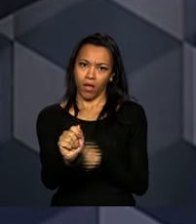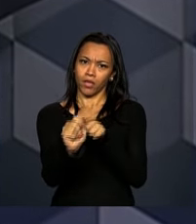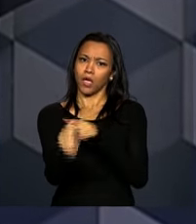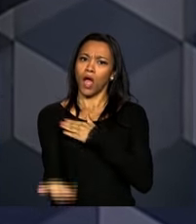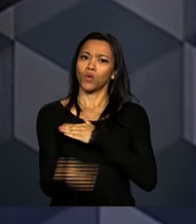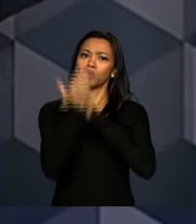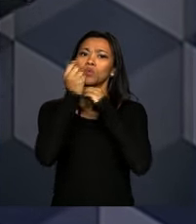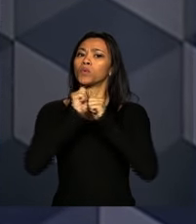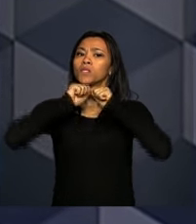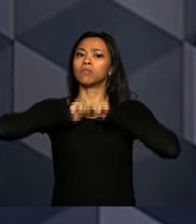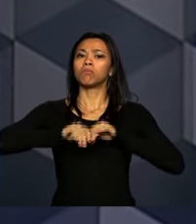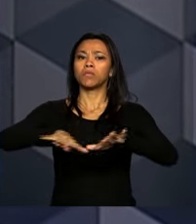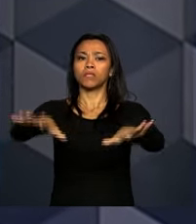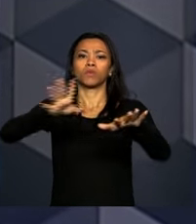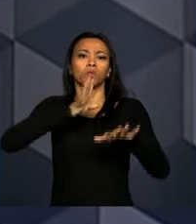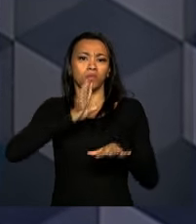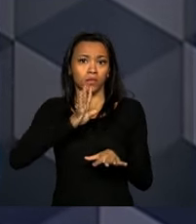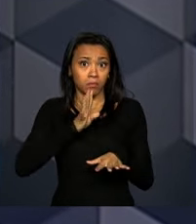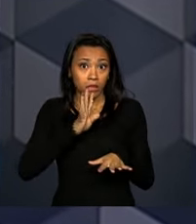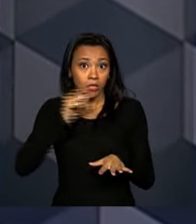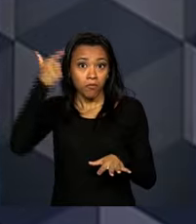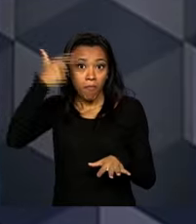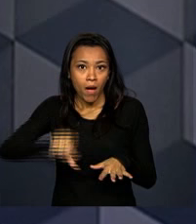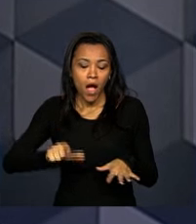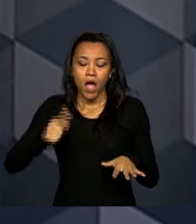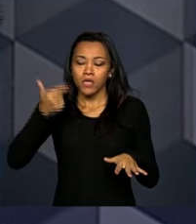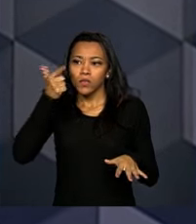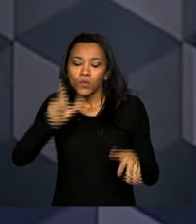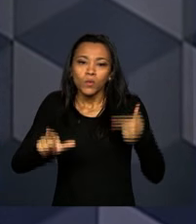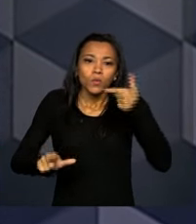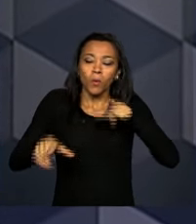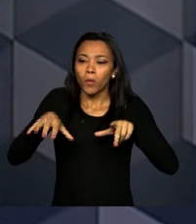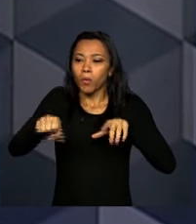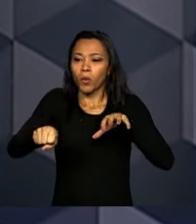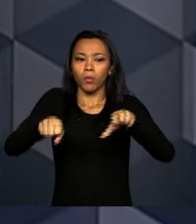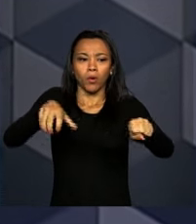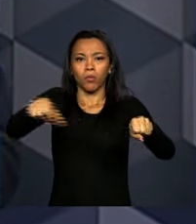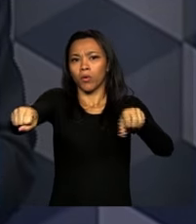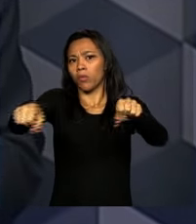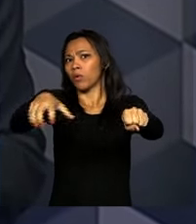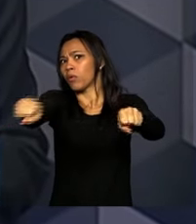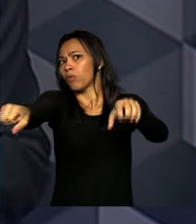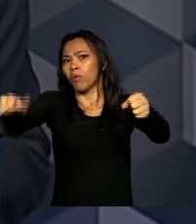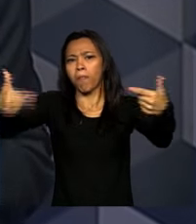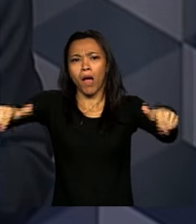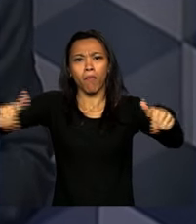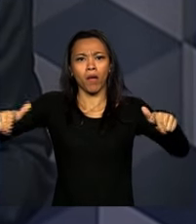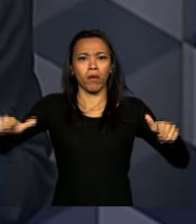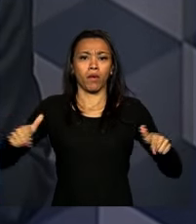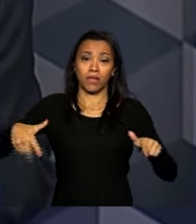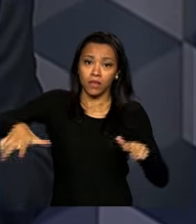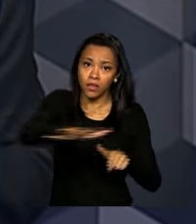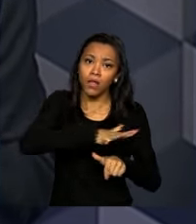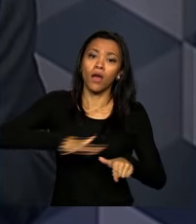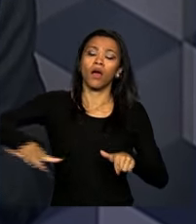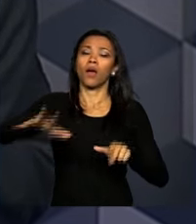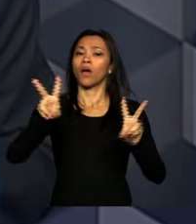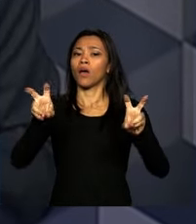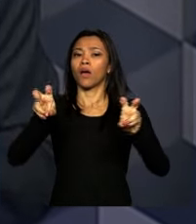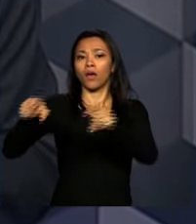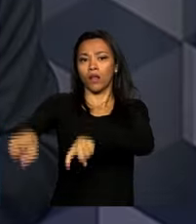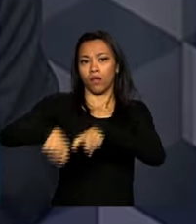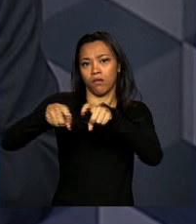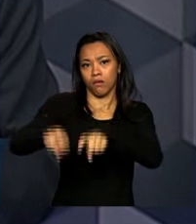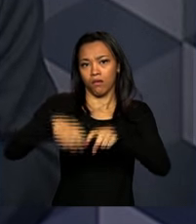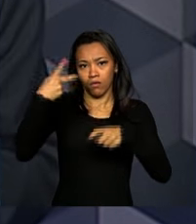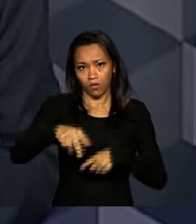do conhecimento, para abrirmos novas fronteiras e novas perspectivas na produção agrícola brasileira.